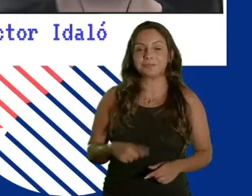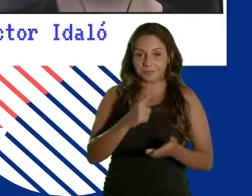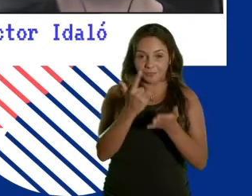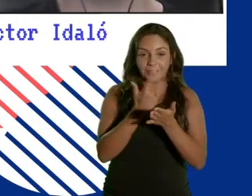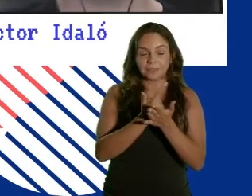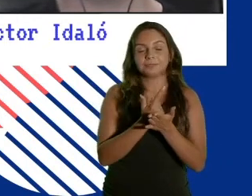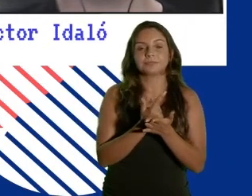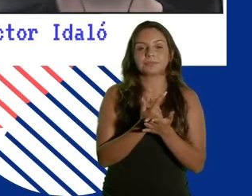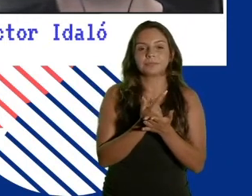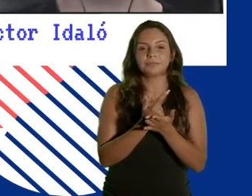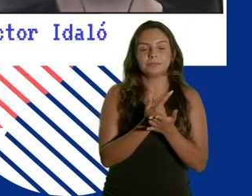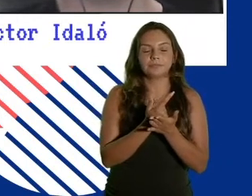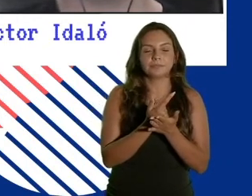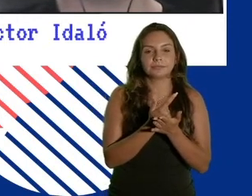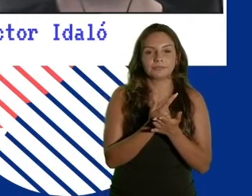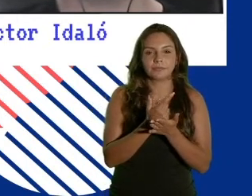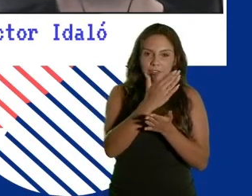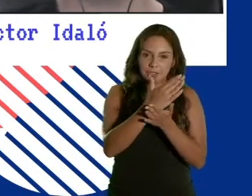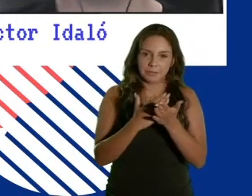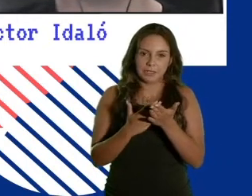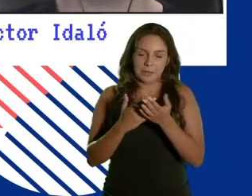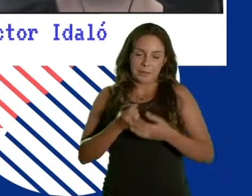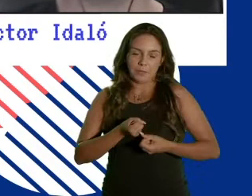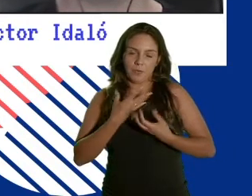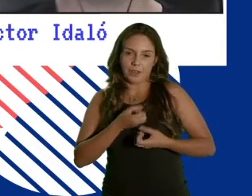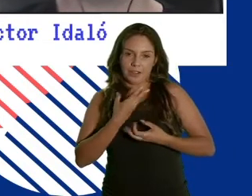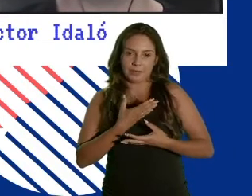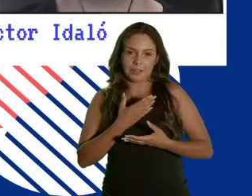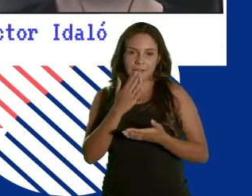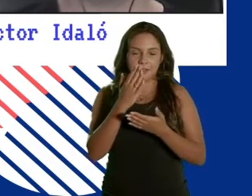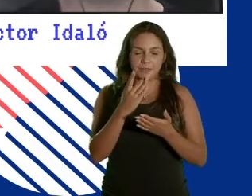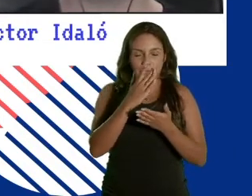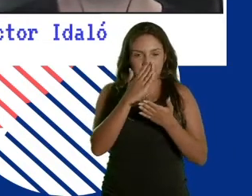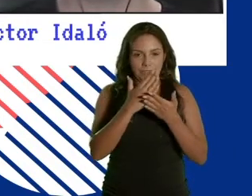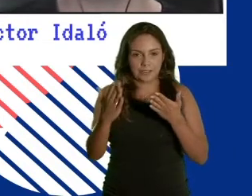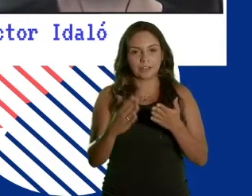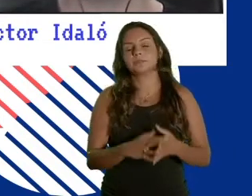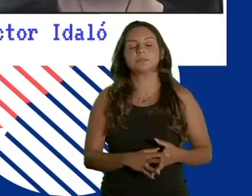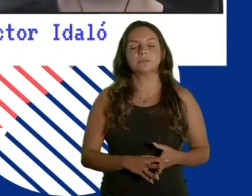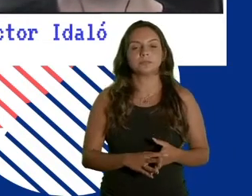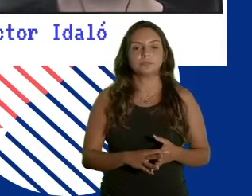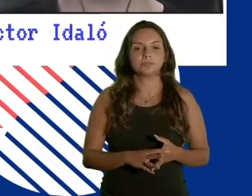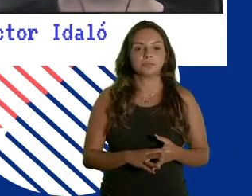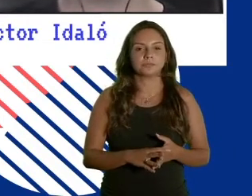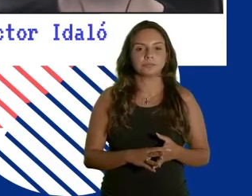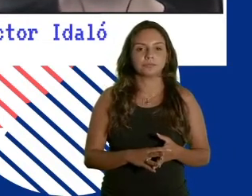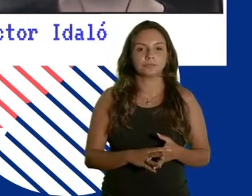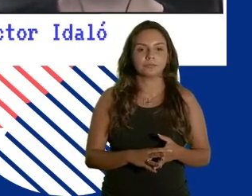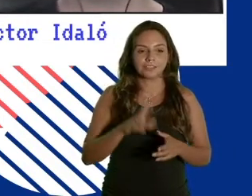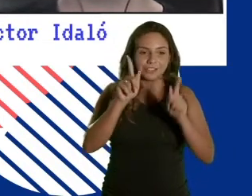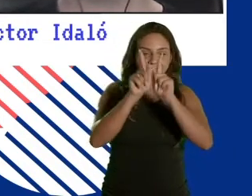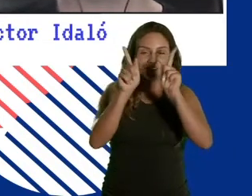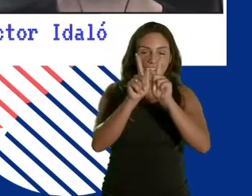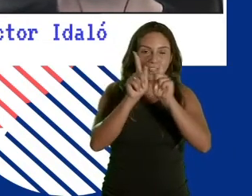livro é a metade poema, é um livro geminado, igual eu, que sou de gêmeos,